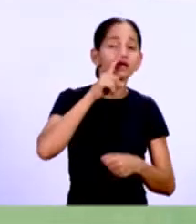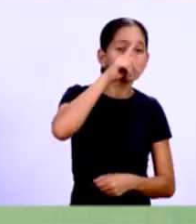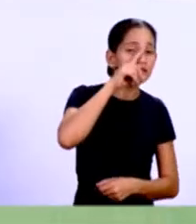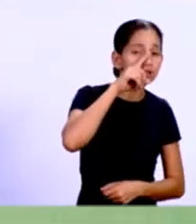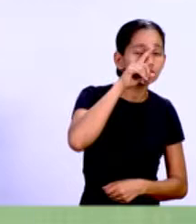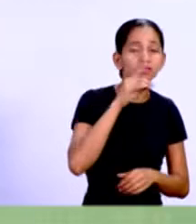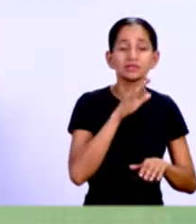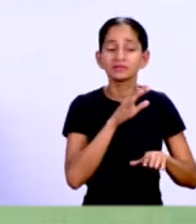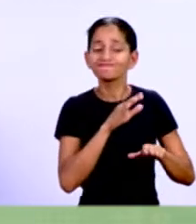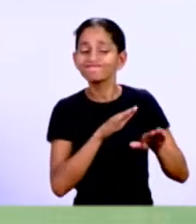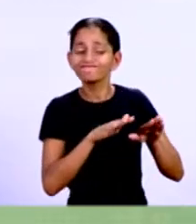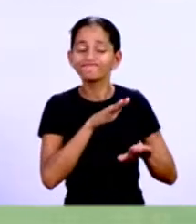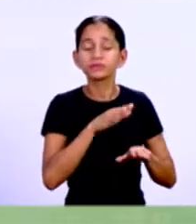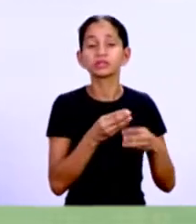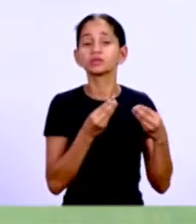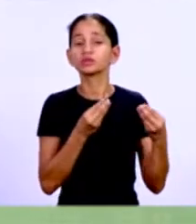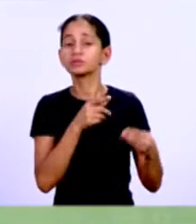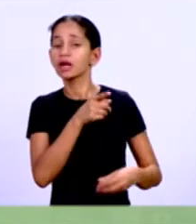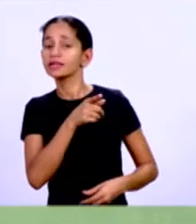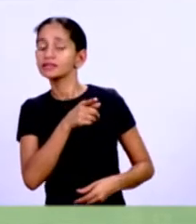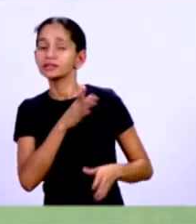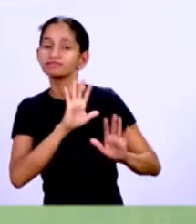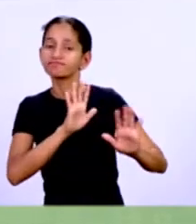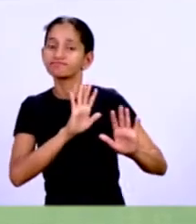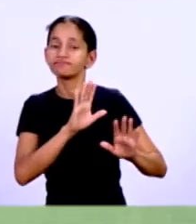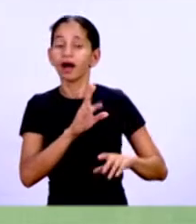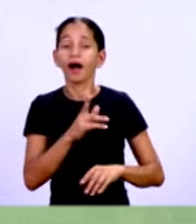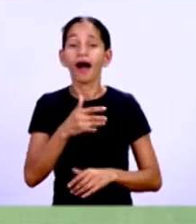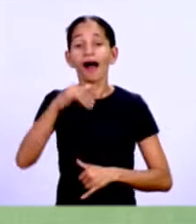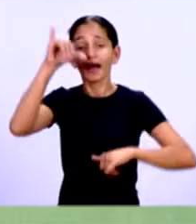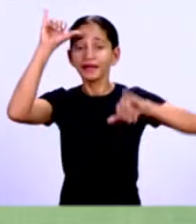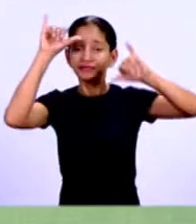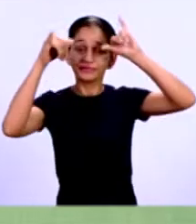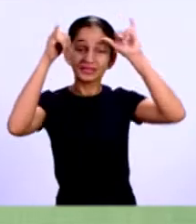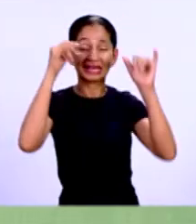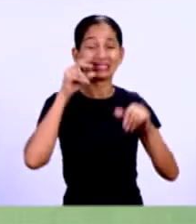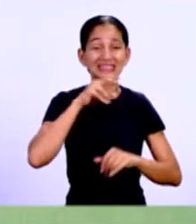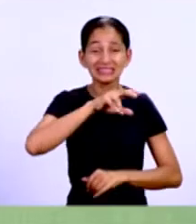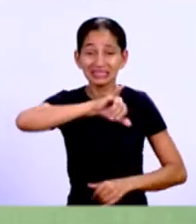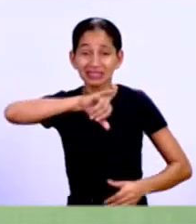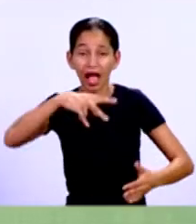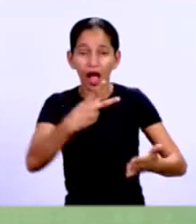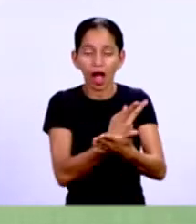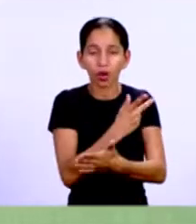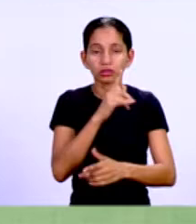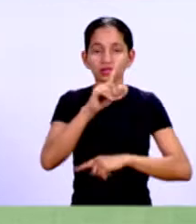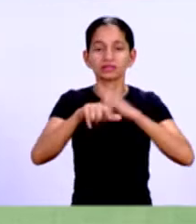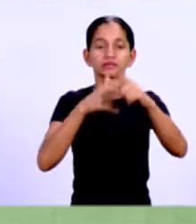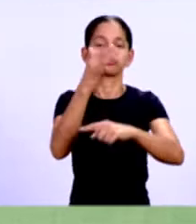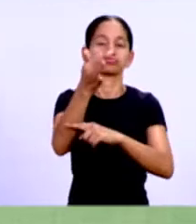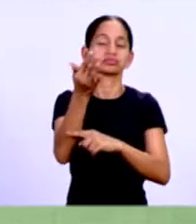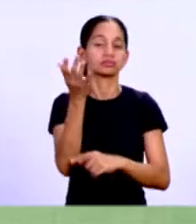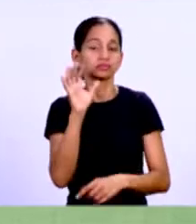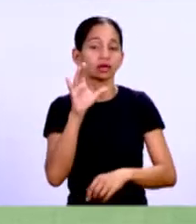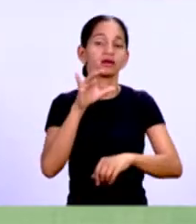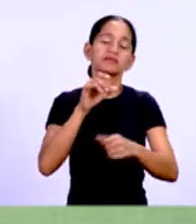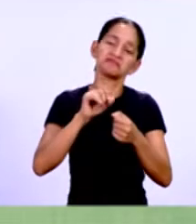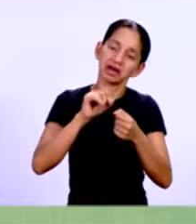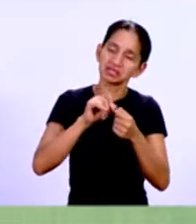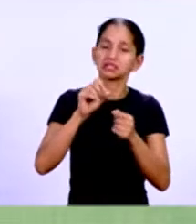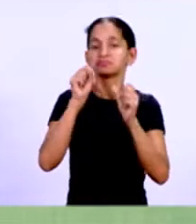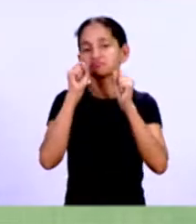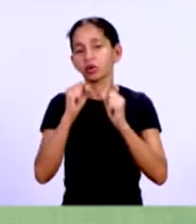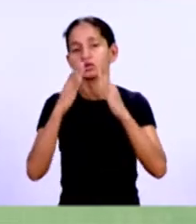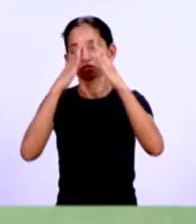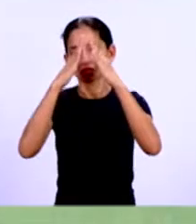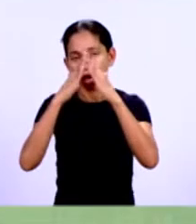de determinado evento ocorrer e o que fazer caso o evento ocorra. Pode-se, por exemplo, fazer um seguro de